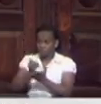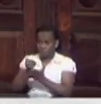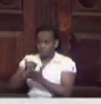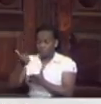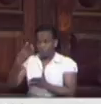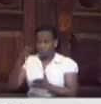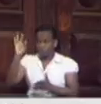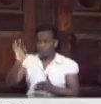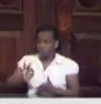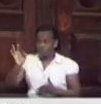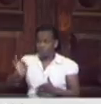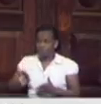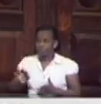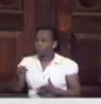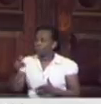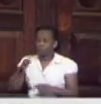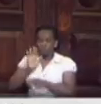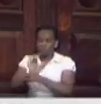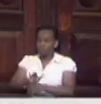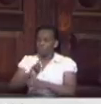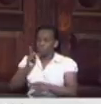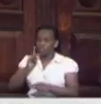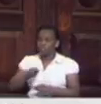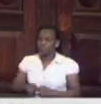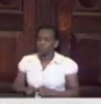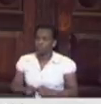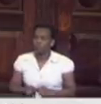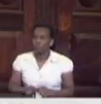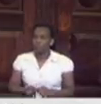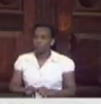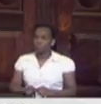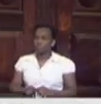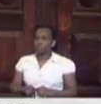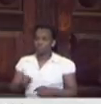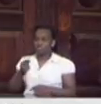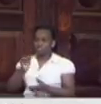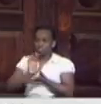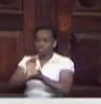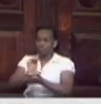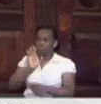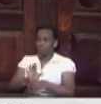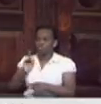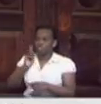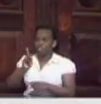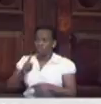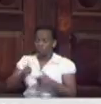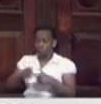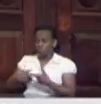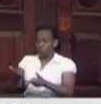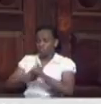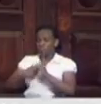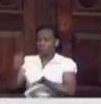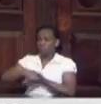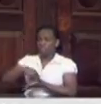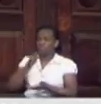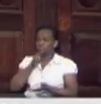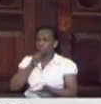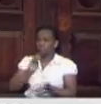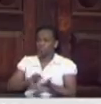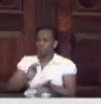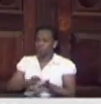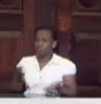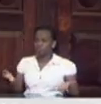14%, não tem um socorro financeiro para um Estado que é credor da União, não